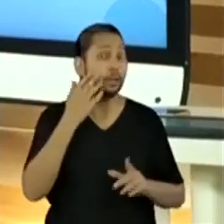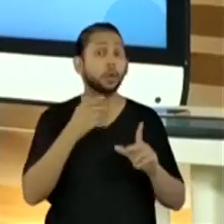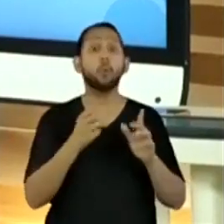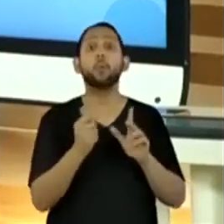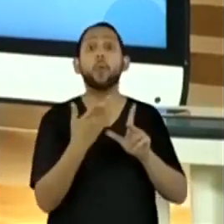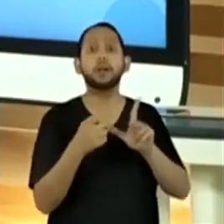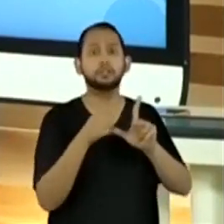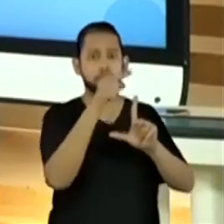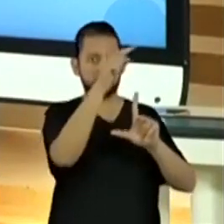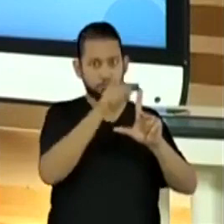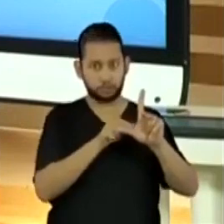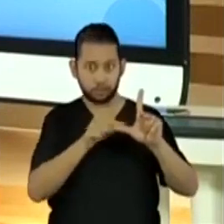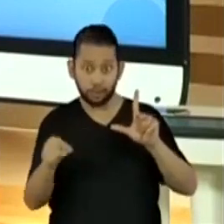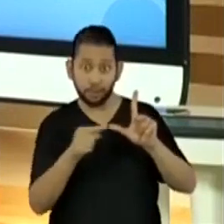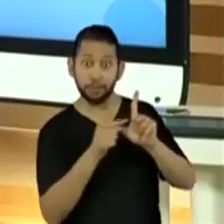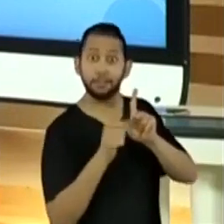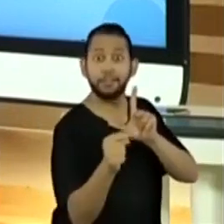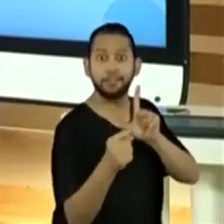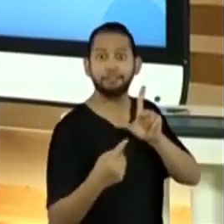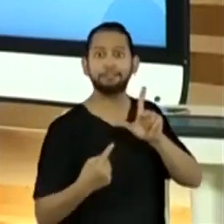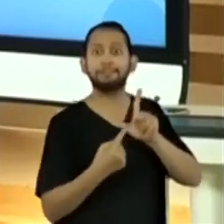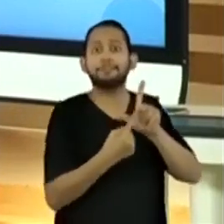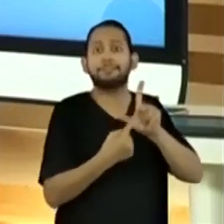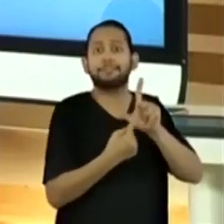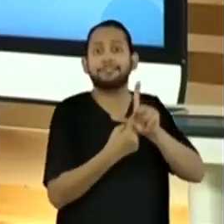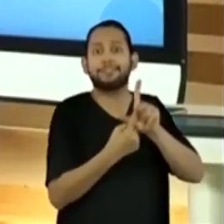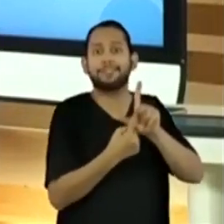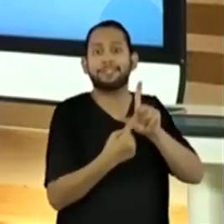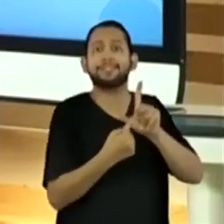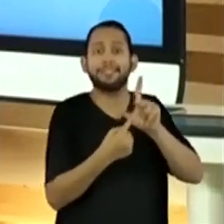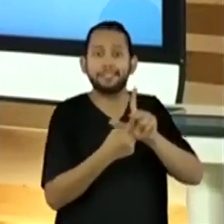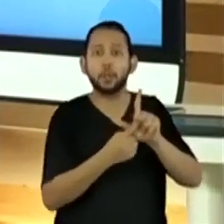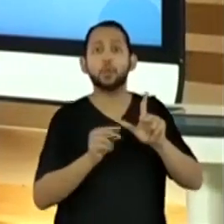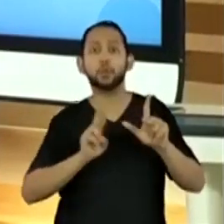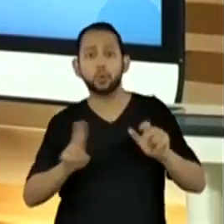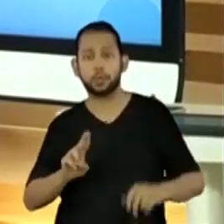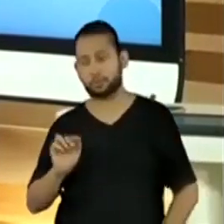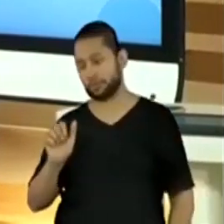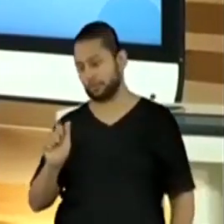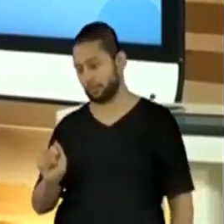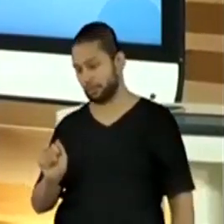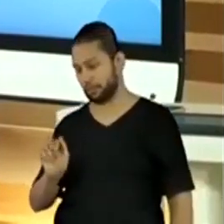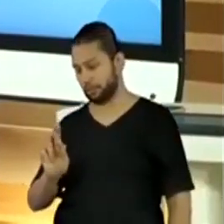as linhas que ligam. Então, vamos começar aqui por cima. Então, eu tenho aqui, ó, 1,